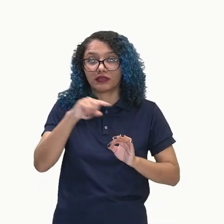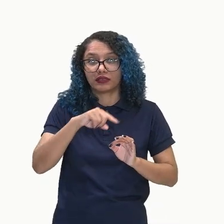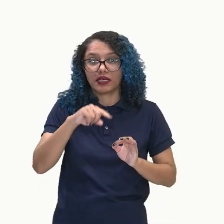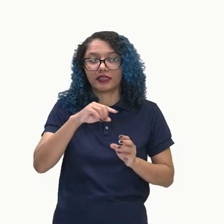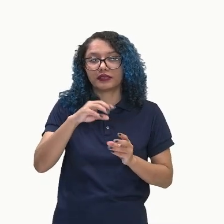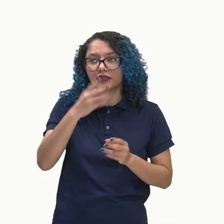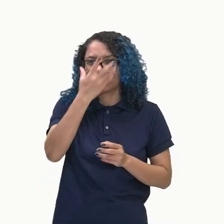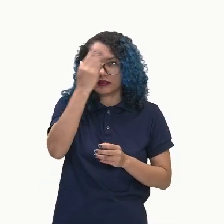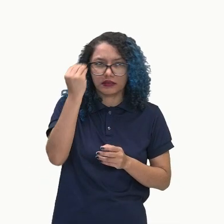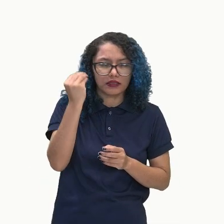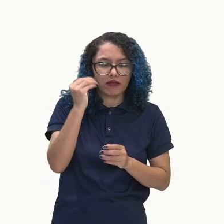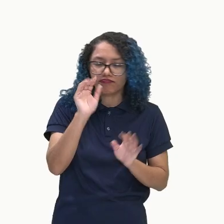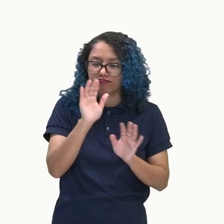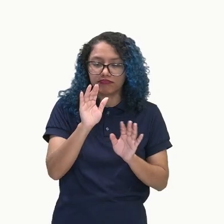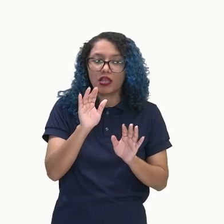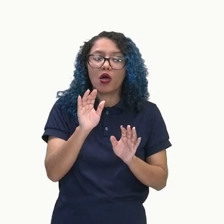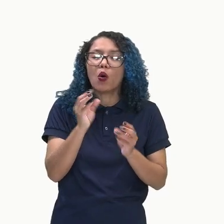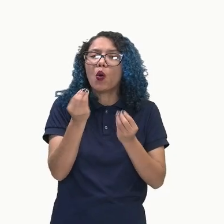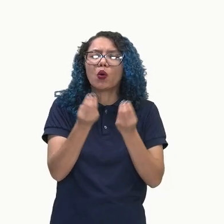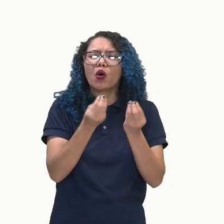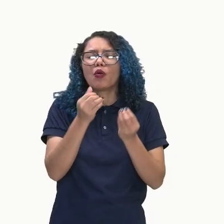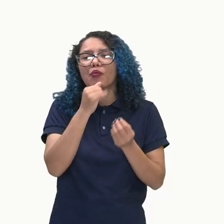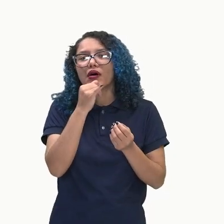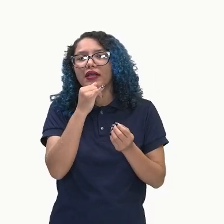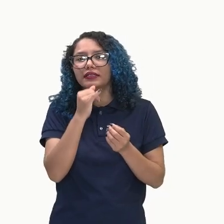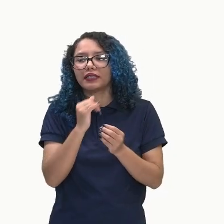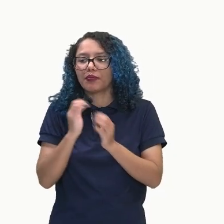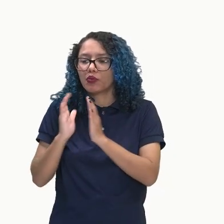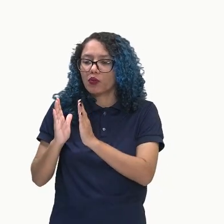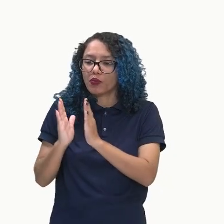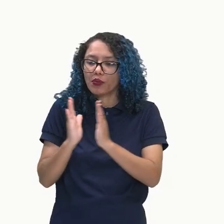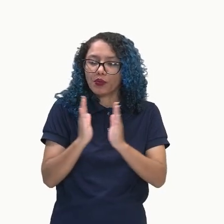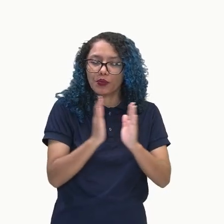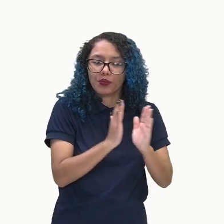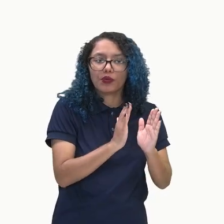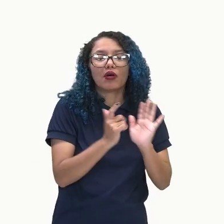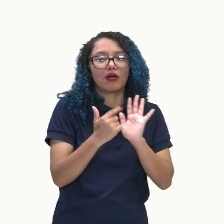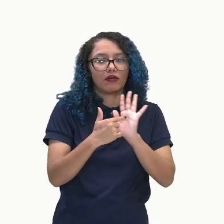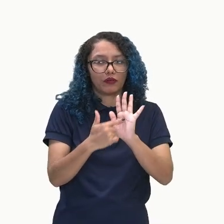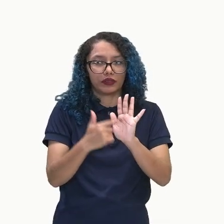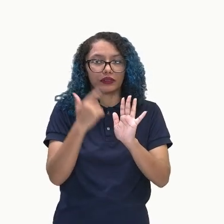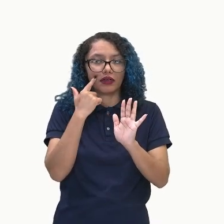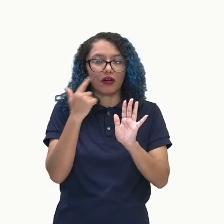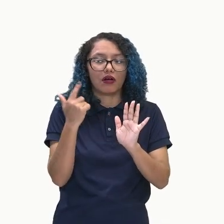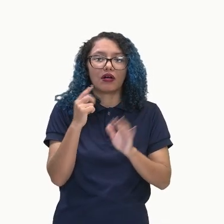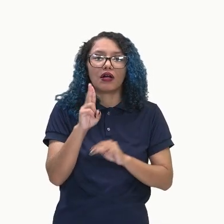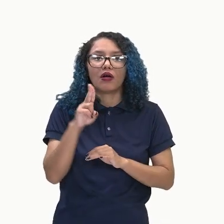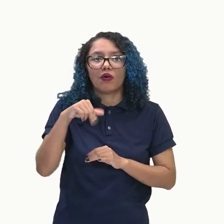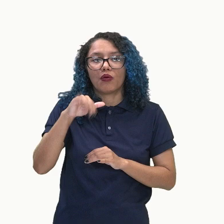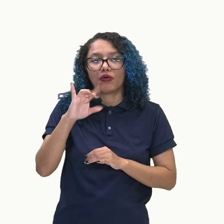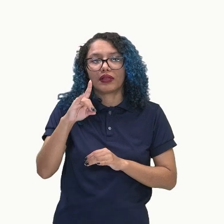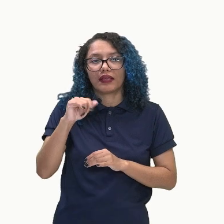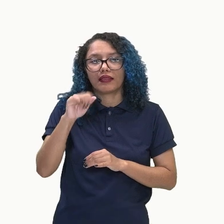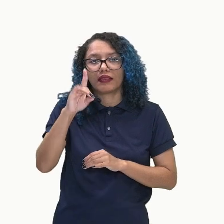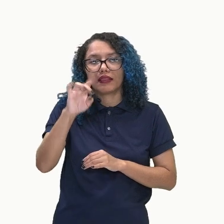fica ali organizado numa reta, numa linha só. Nós vamos ter aqui a unidade principal, que é o